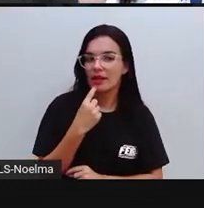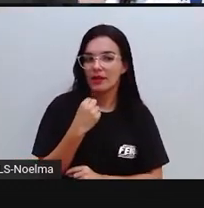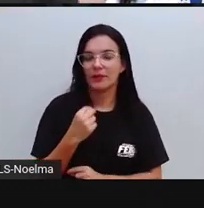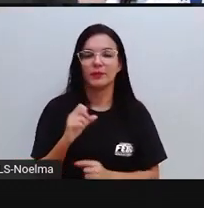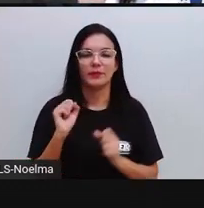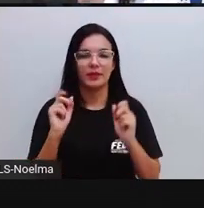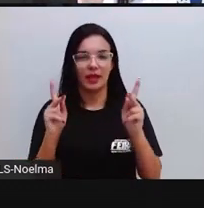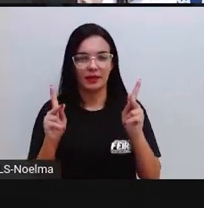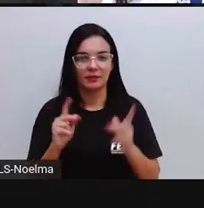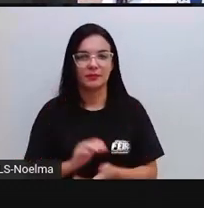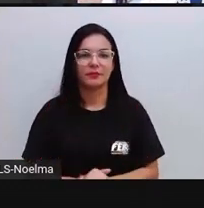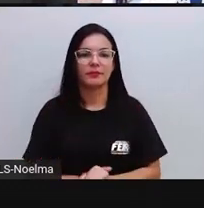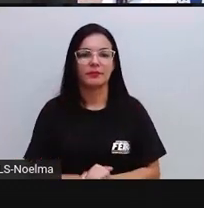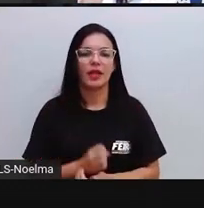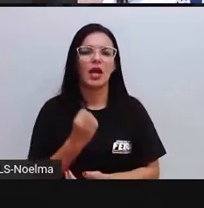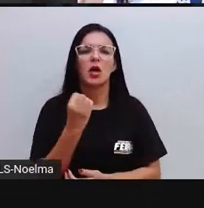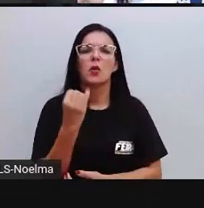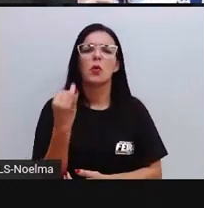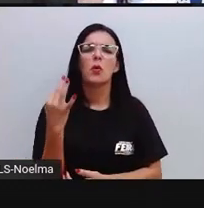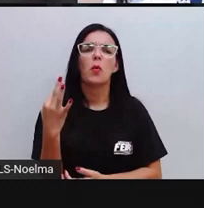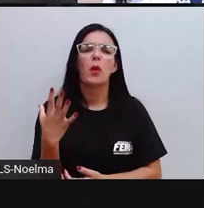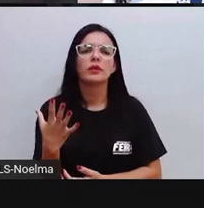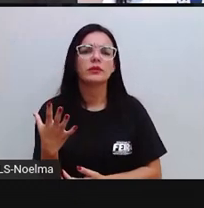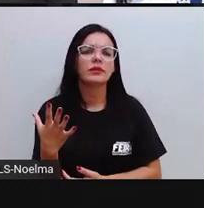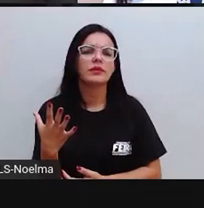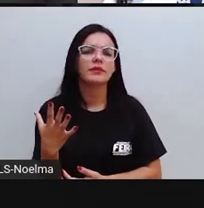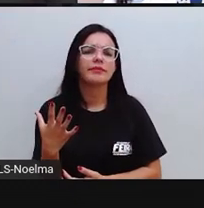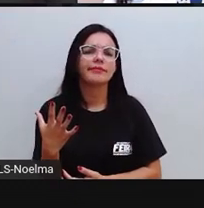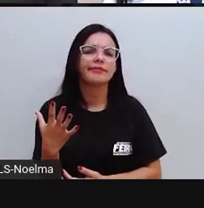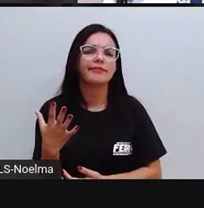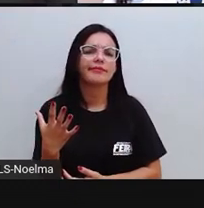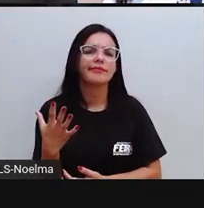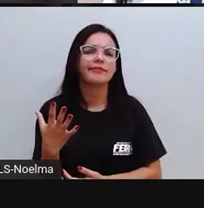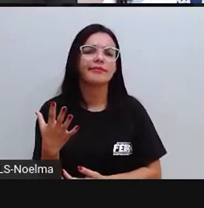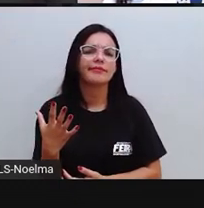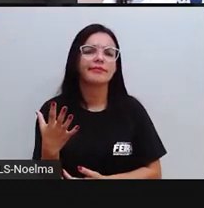vermelho, tá? E são quantos na imagem? São quantos triângulos?